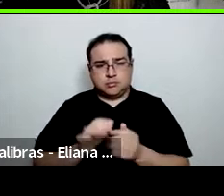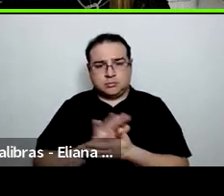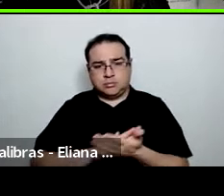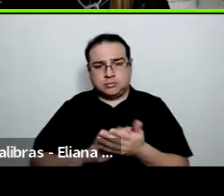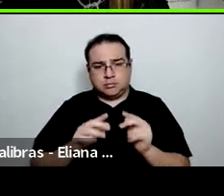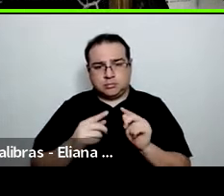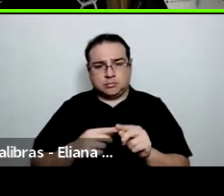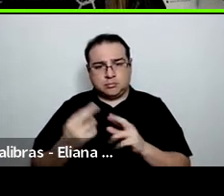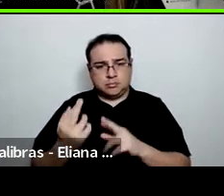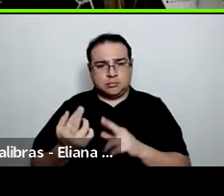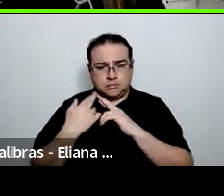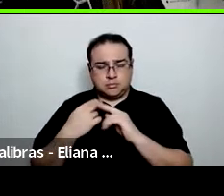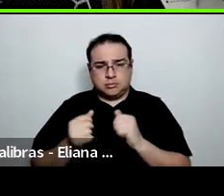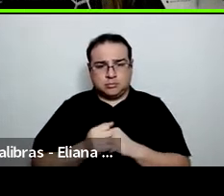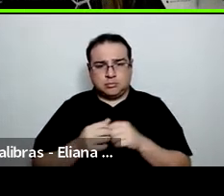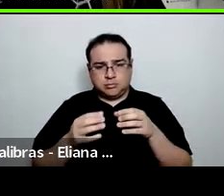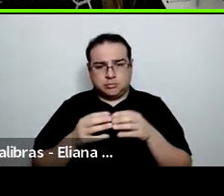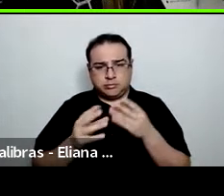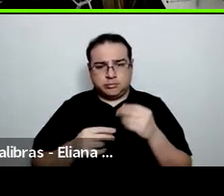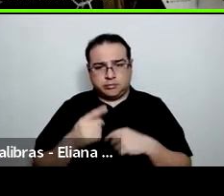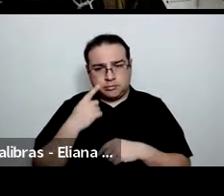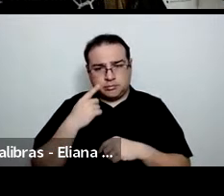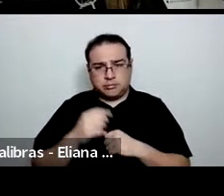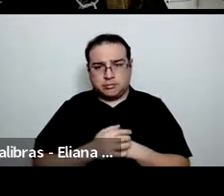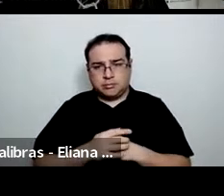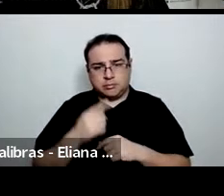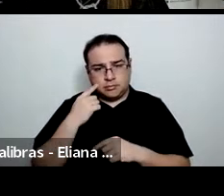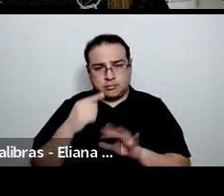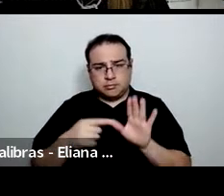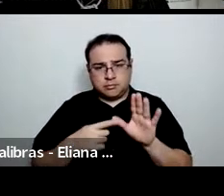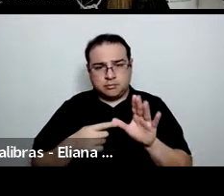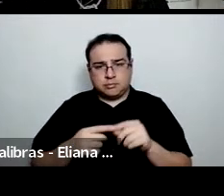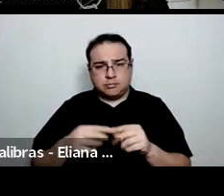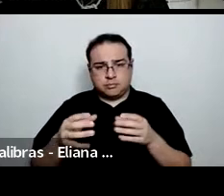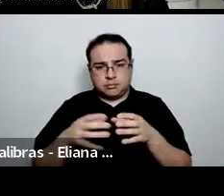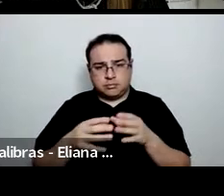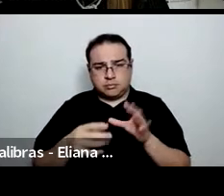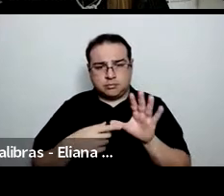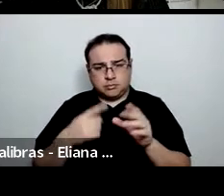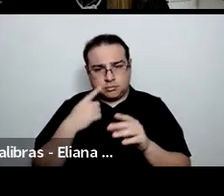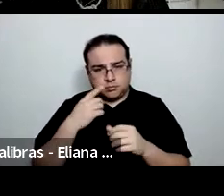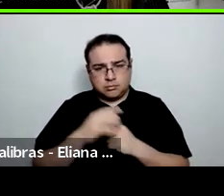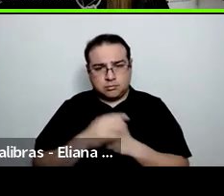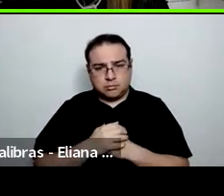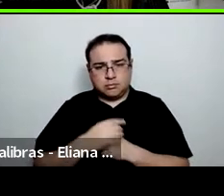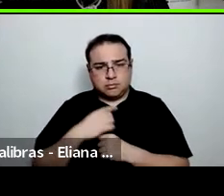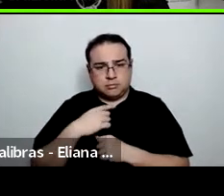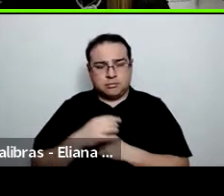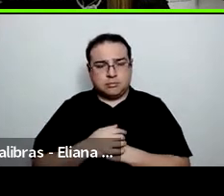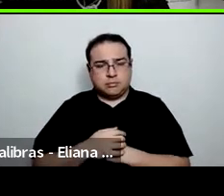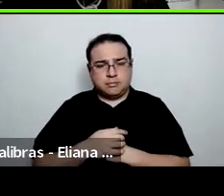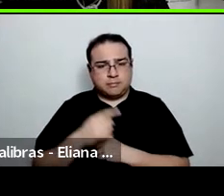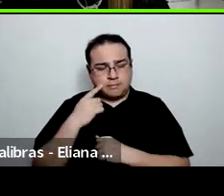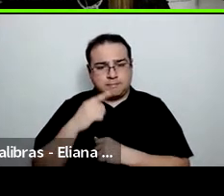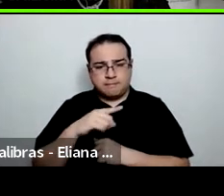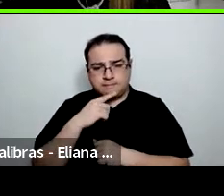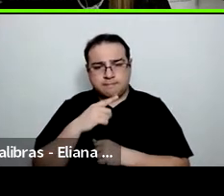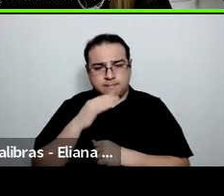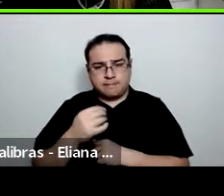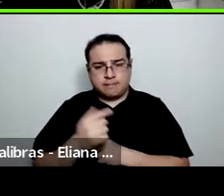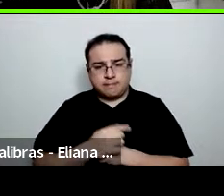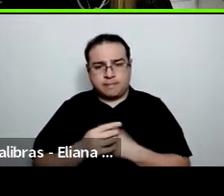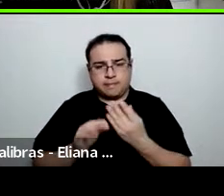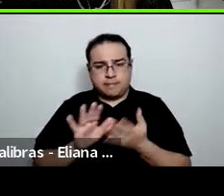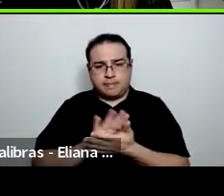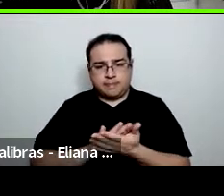responsabilidade da parte quantas constituições Procuradores como ato personalíssimo não configurado